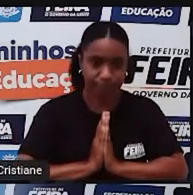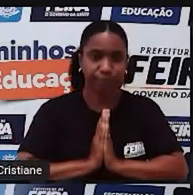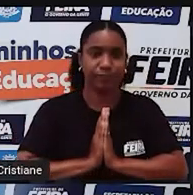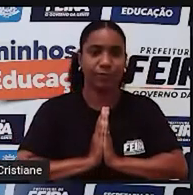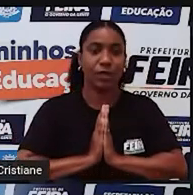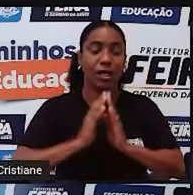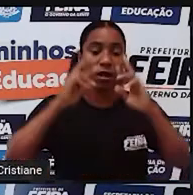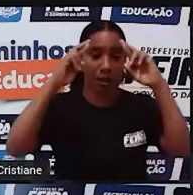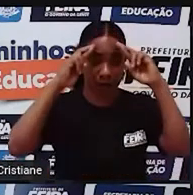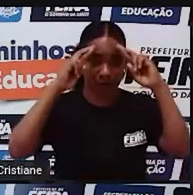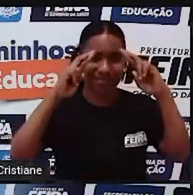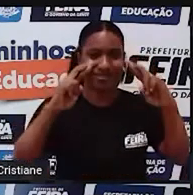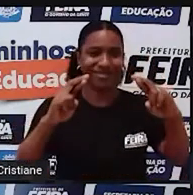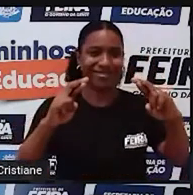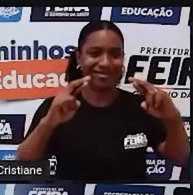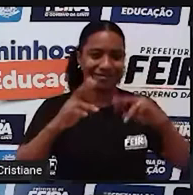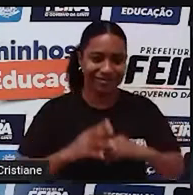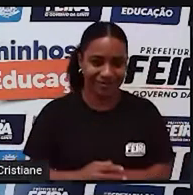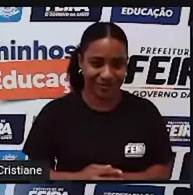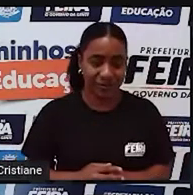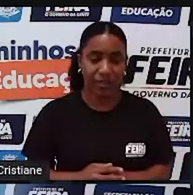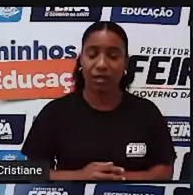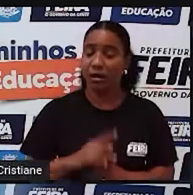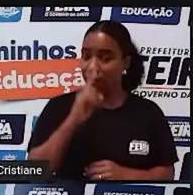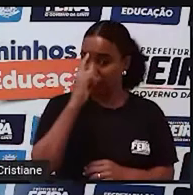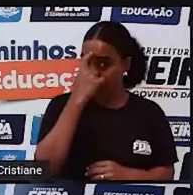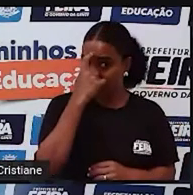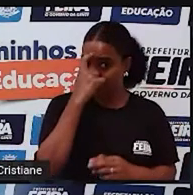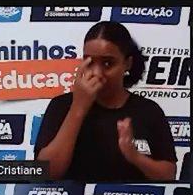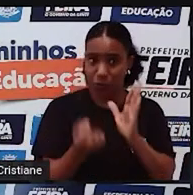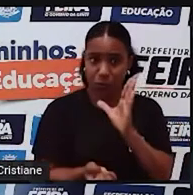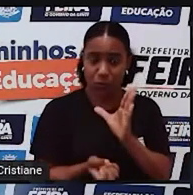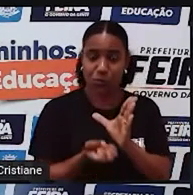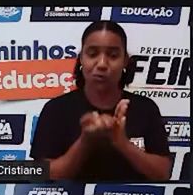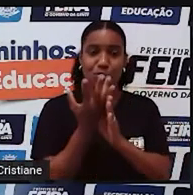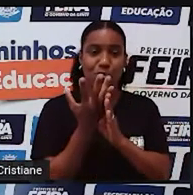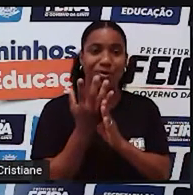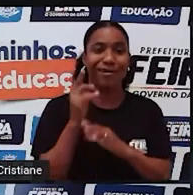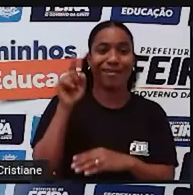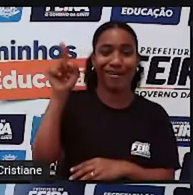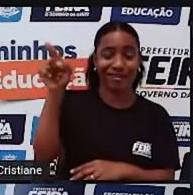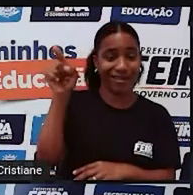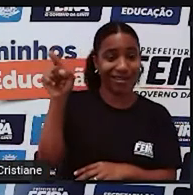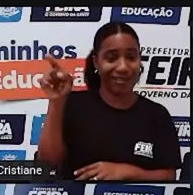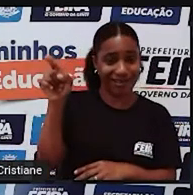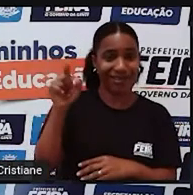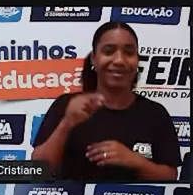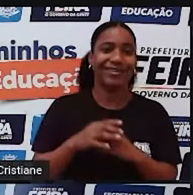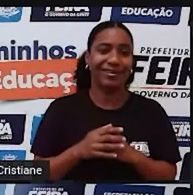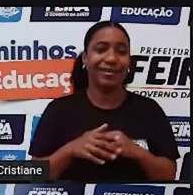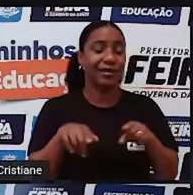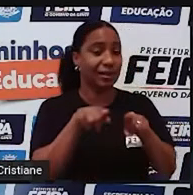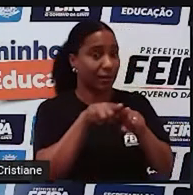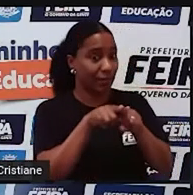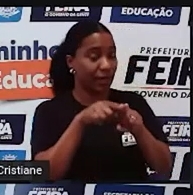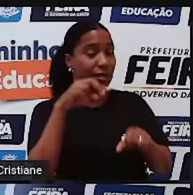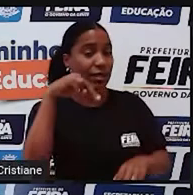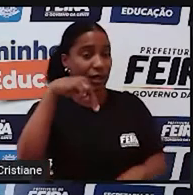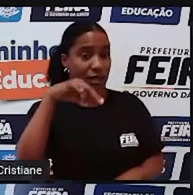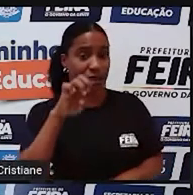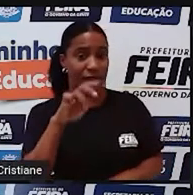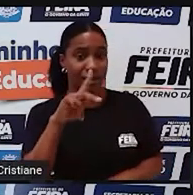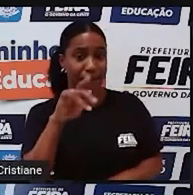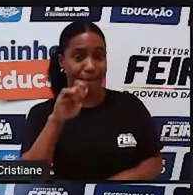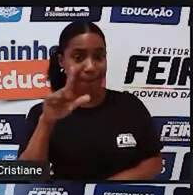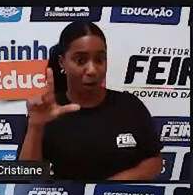Esta saudação, ela se originou na Índia e é também bastante usada no Nepal e entre